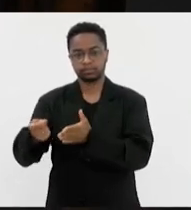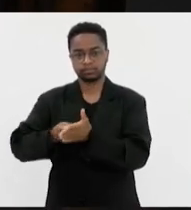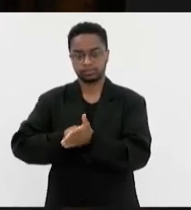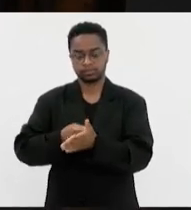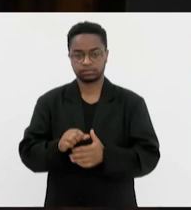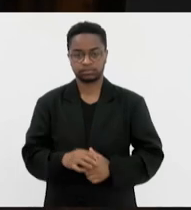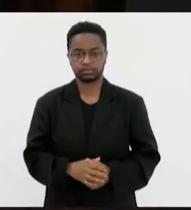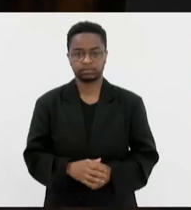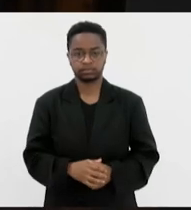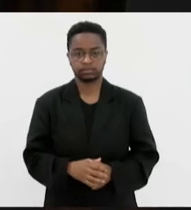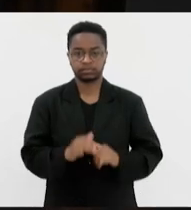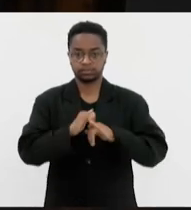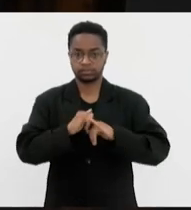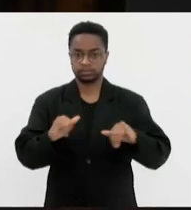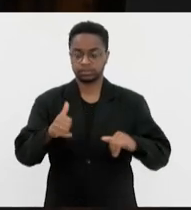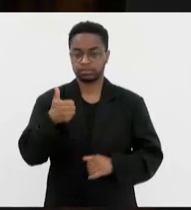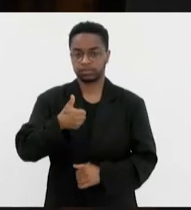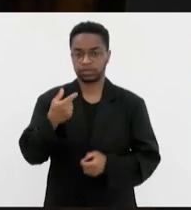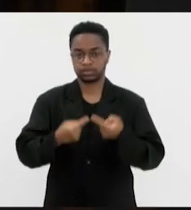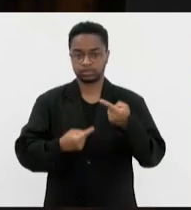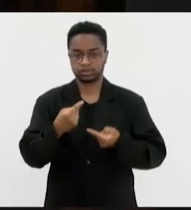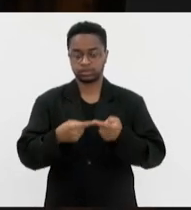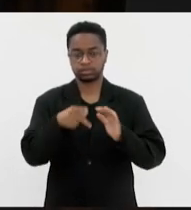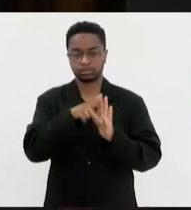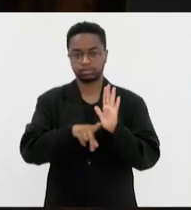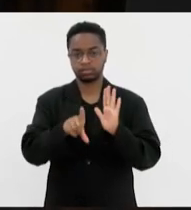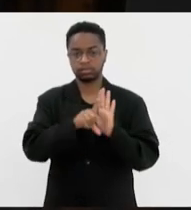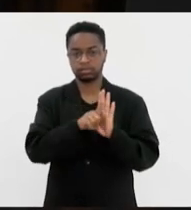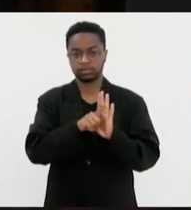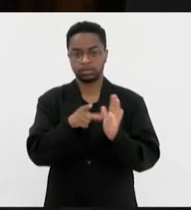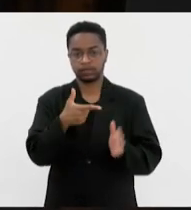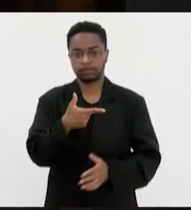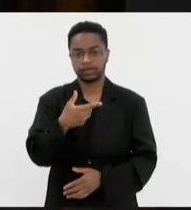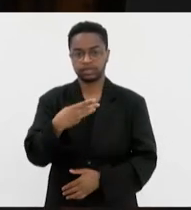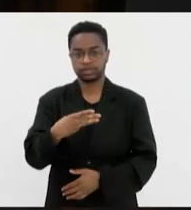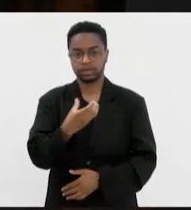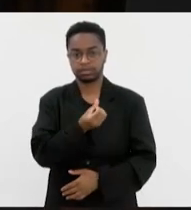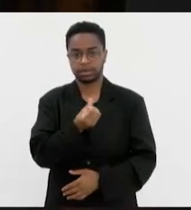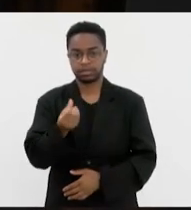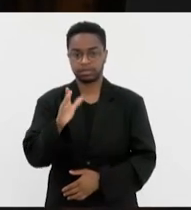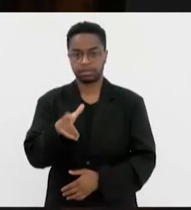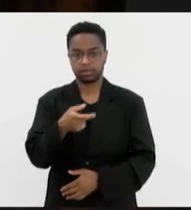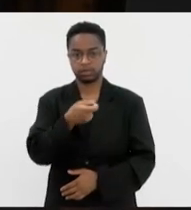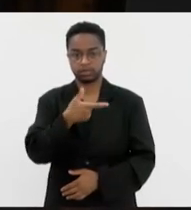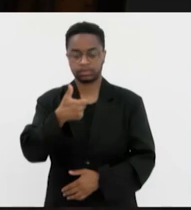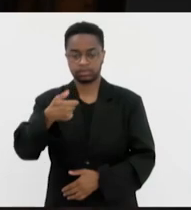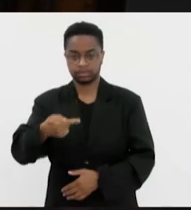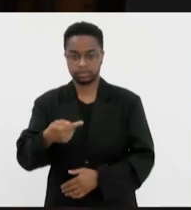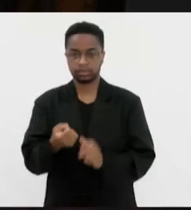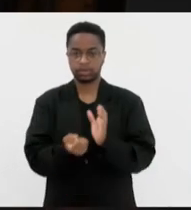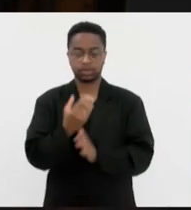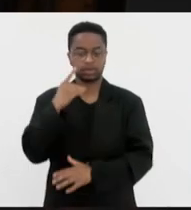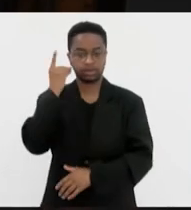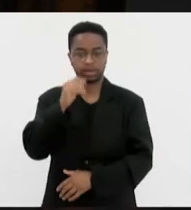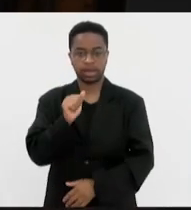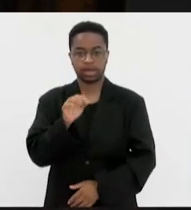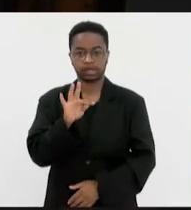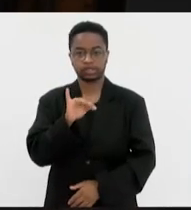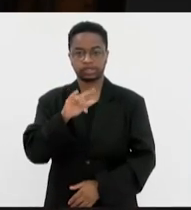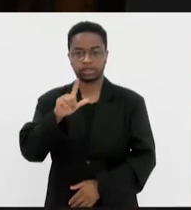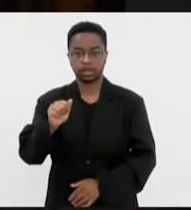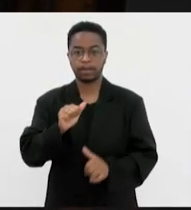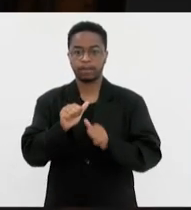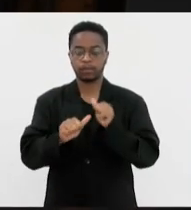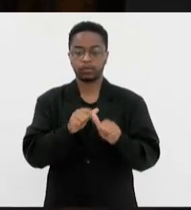autógrafo. Anuncio, em primeira discussão, projeto de lei número 2366 de 2017, de autoria do deputado Átila Nunes, que altera a